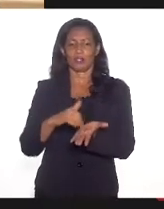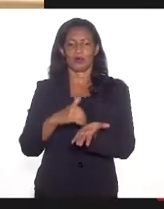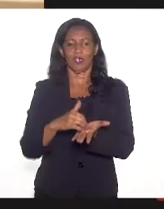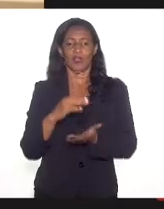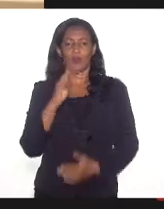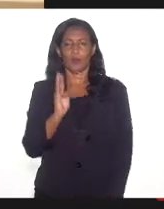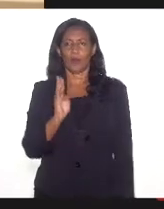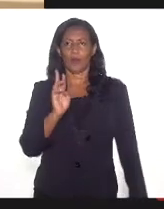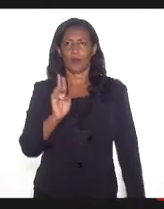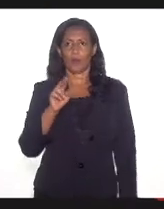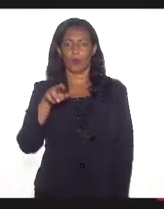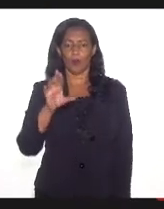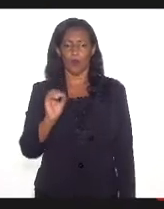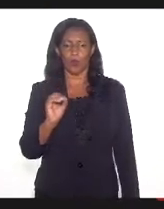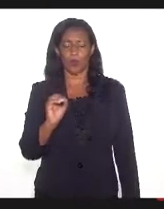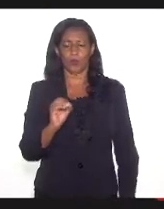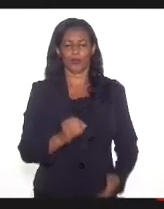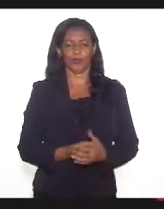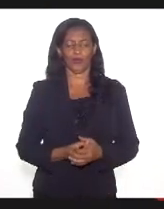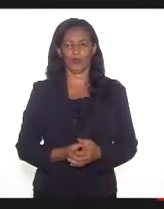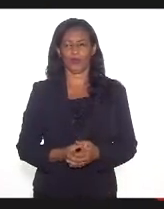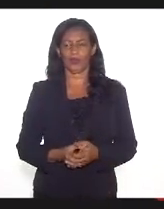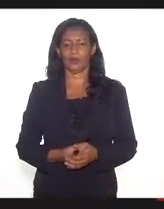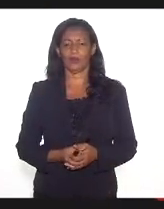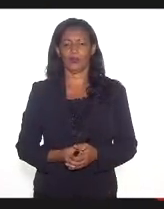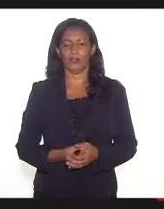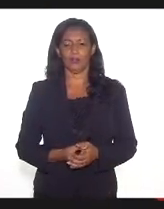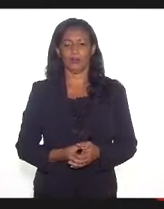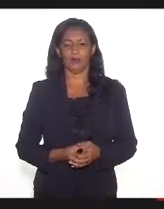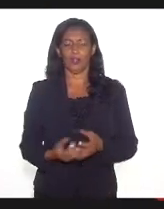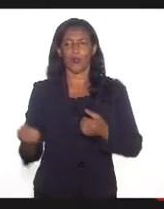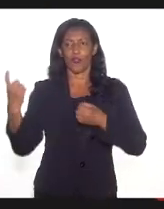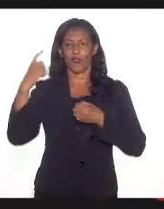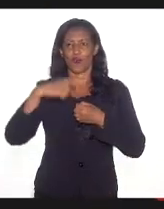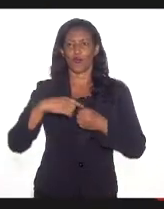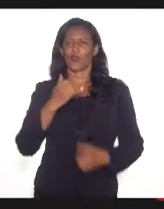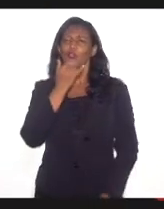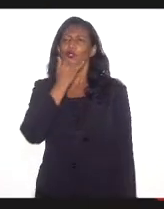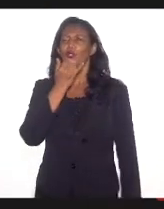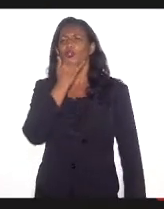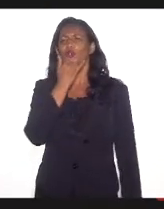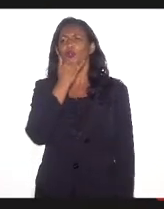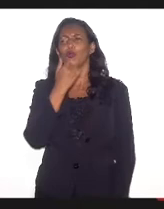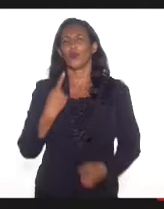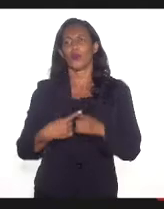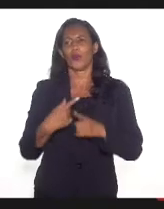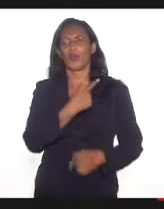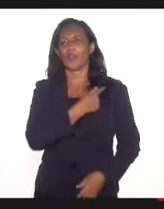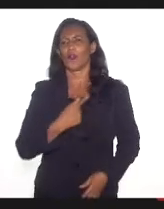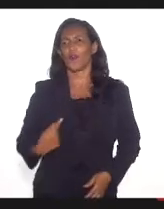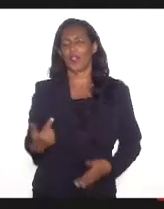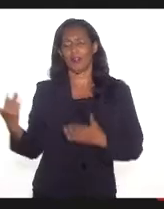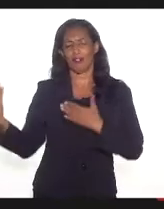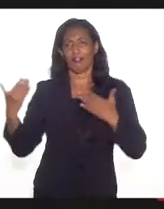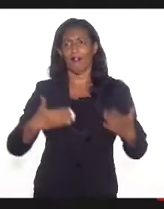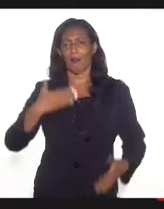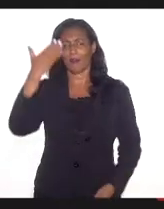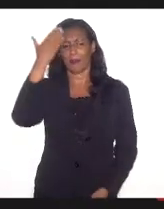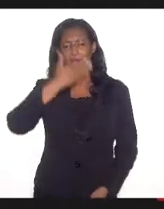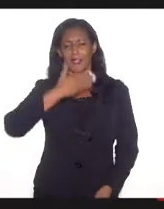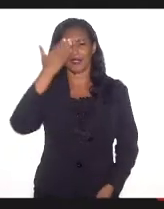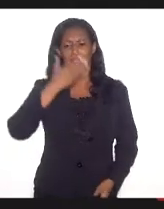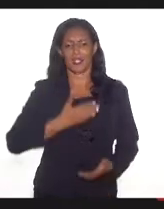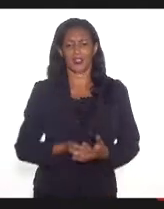Bruno Dauari está Renatinha, desculpa, porque o governador está presente aqui na nossa sede aqui, e